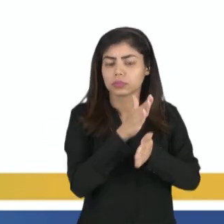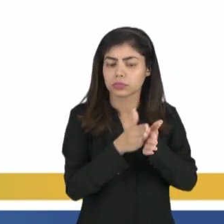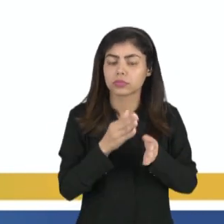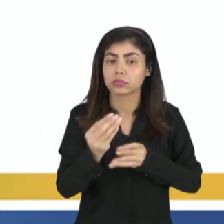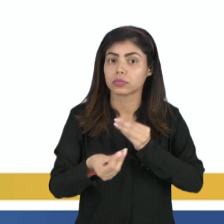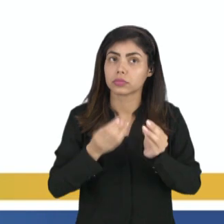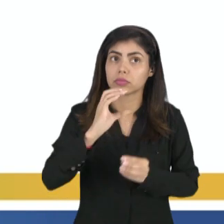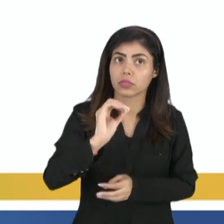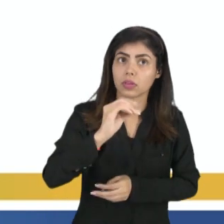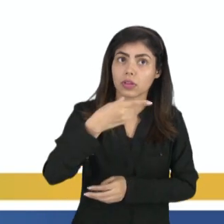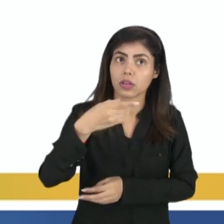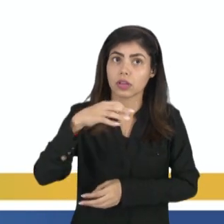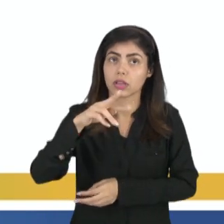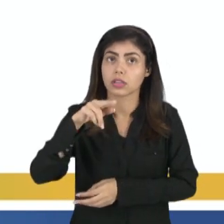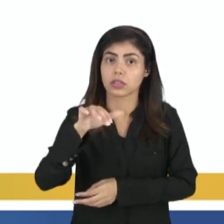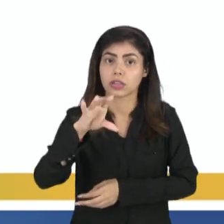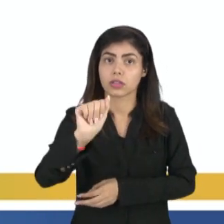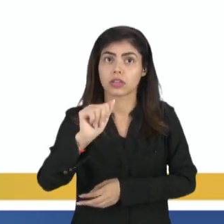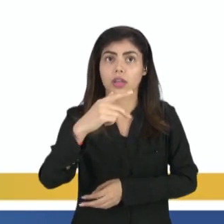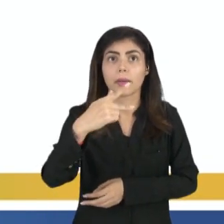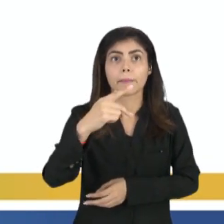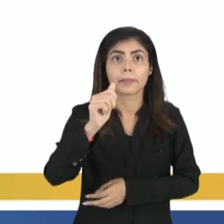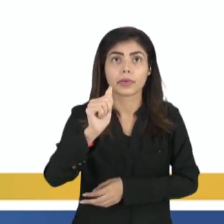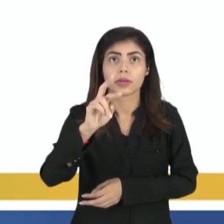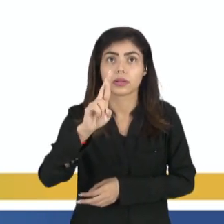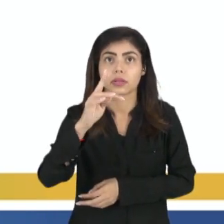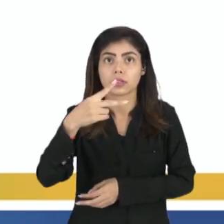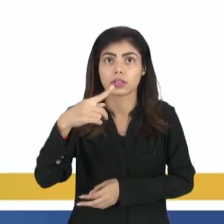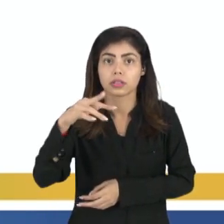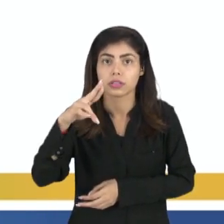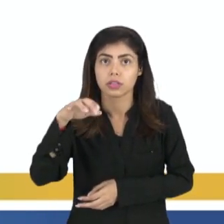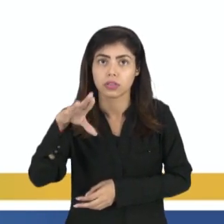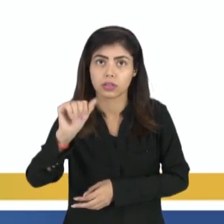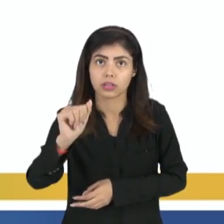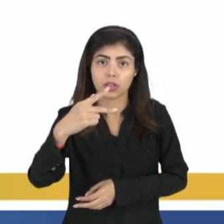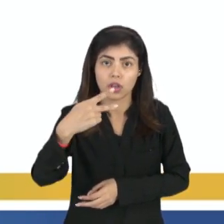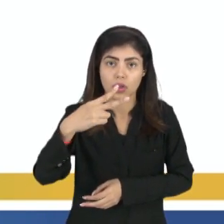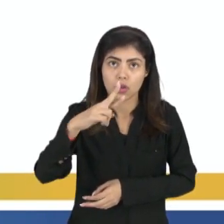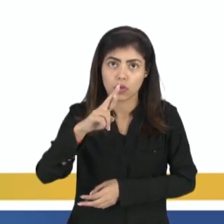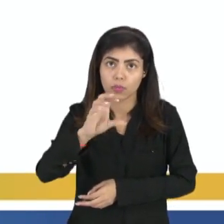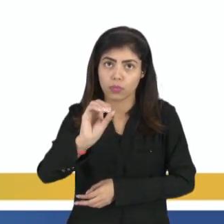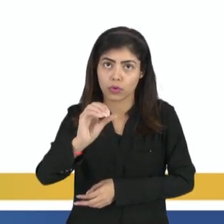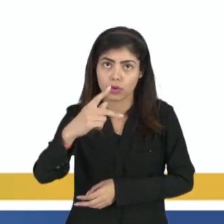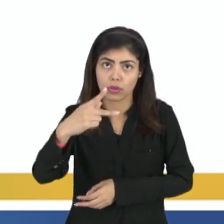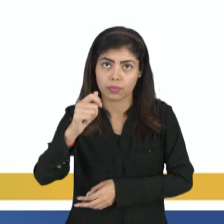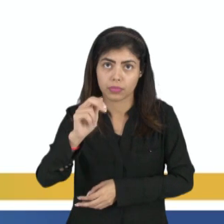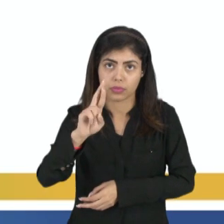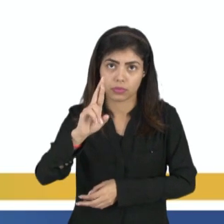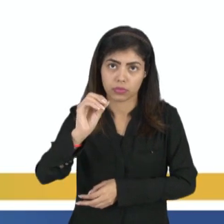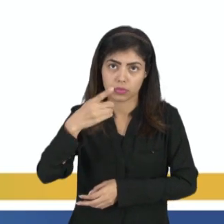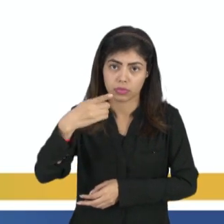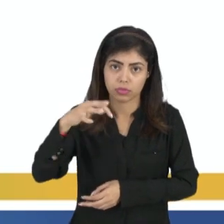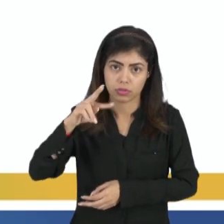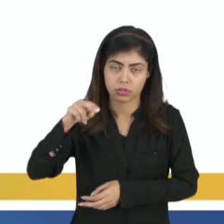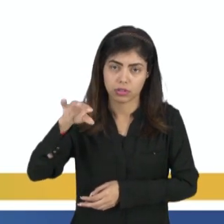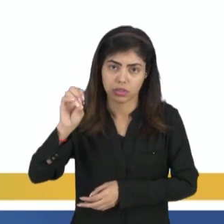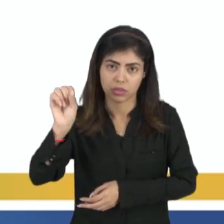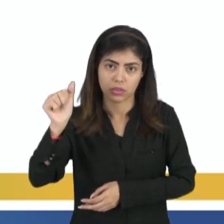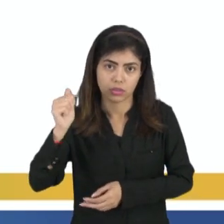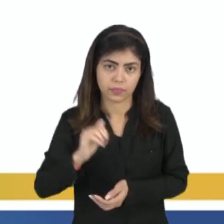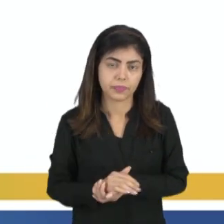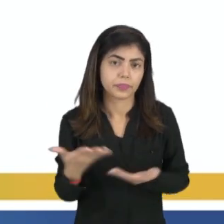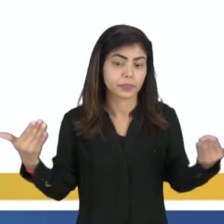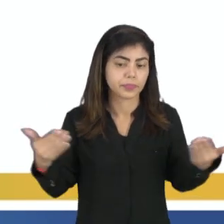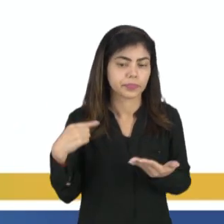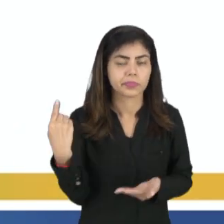como oxítonas paroxítonas e proparoxítonas é agora